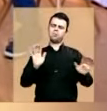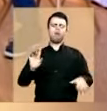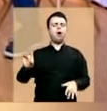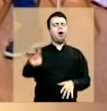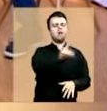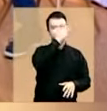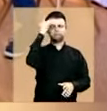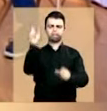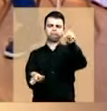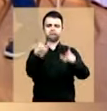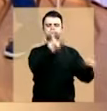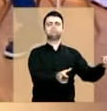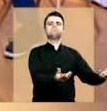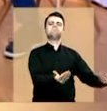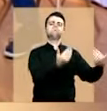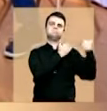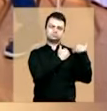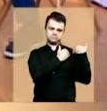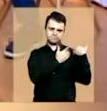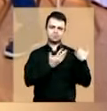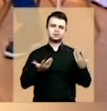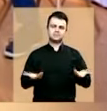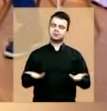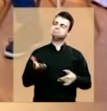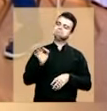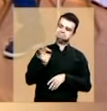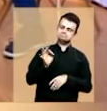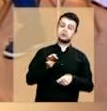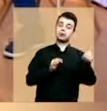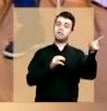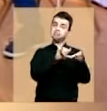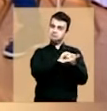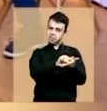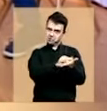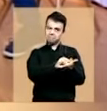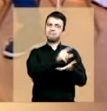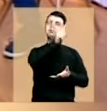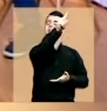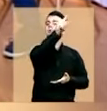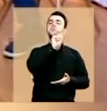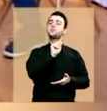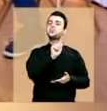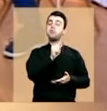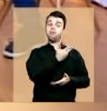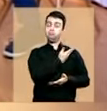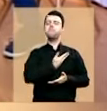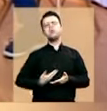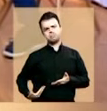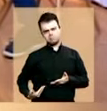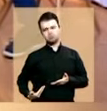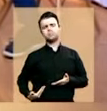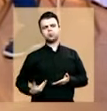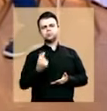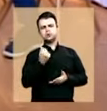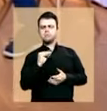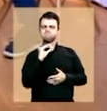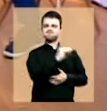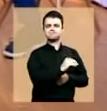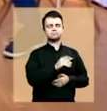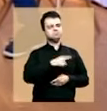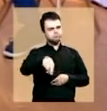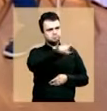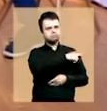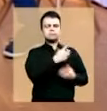que como Nova York, eu acho que o investimento do poder